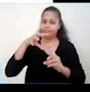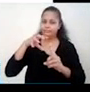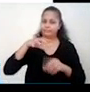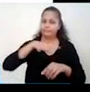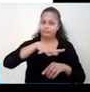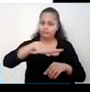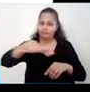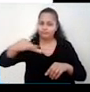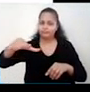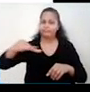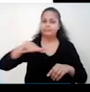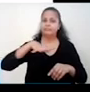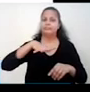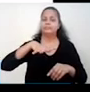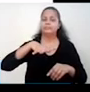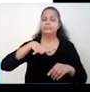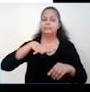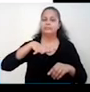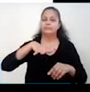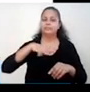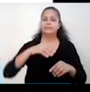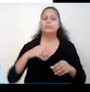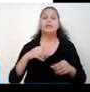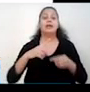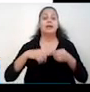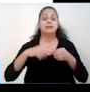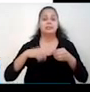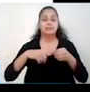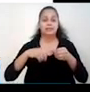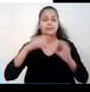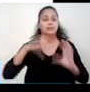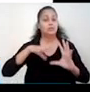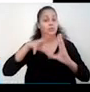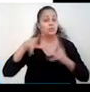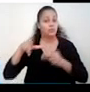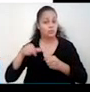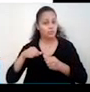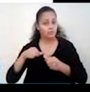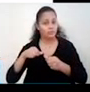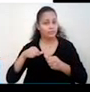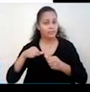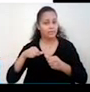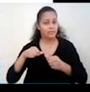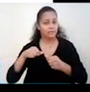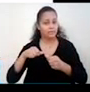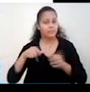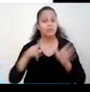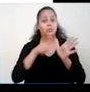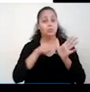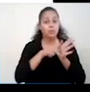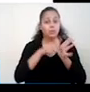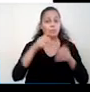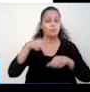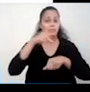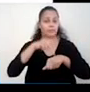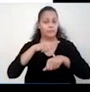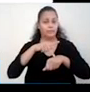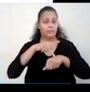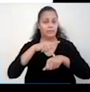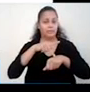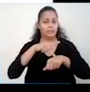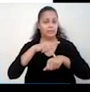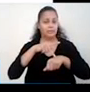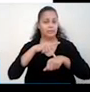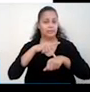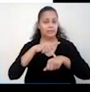vasta área, ultrapassando os limites territoriais, são as cidades globais. Os limites territoriais, no caso do próprio país, certo? Então,